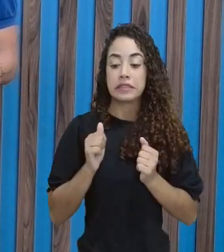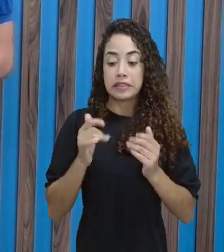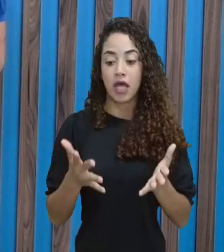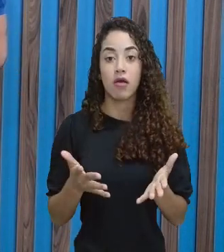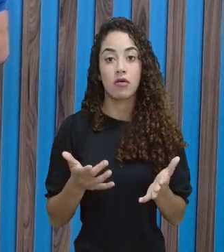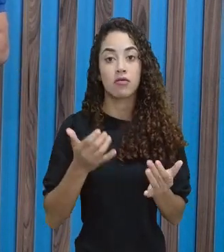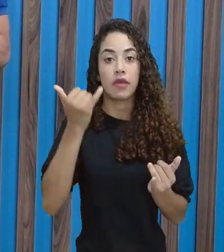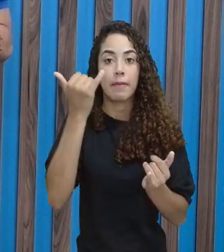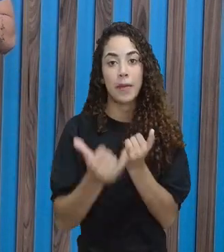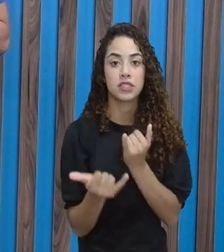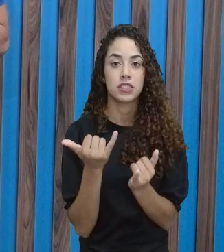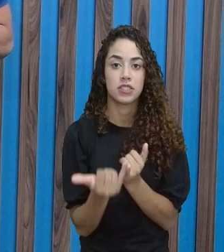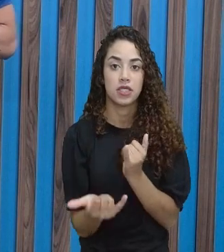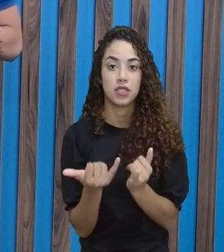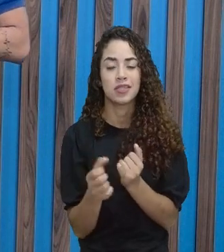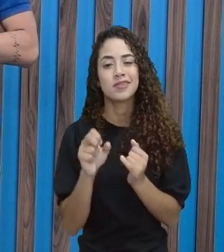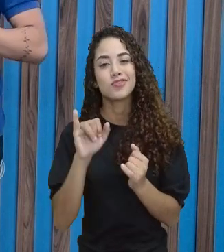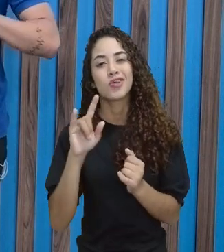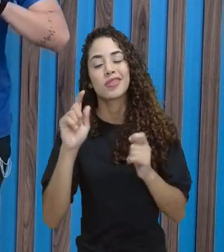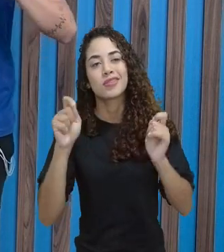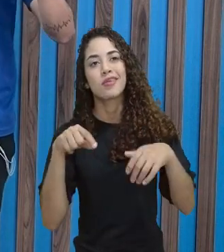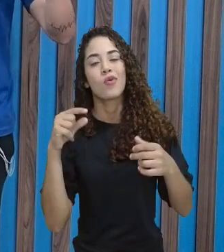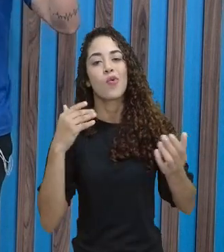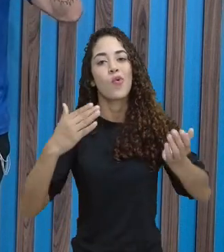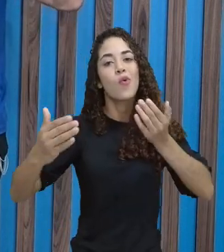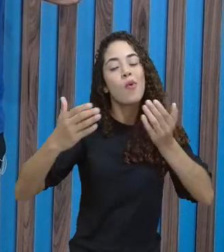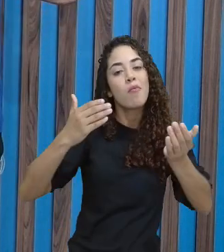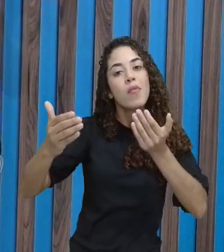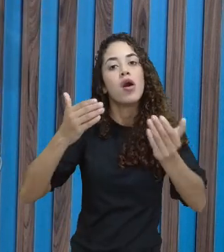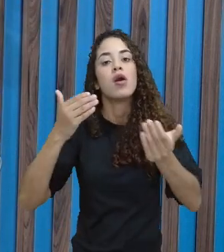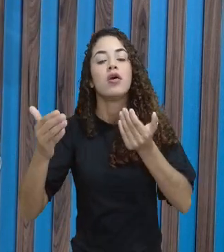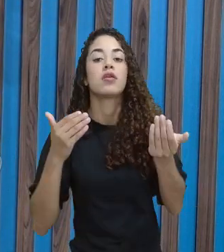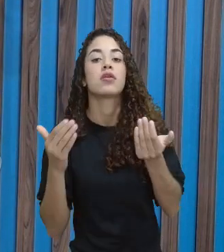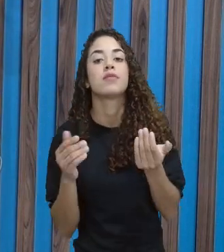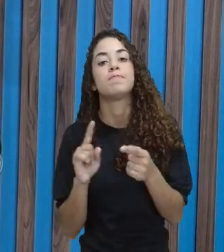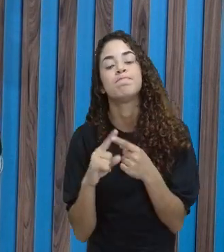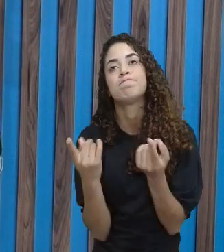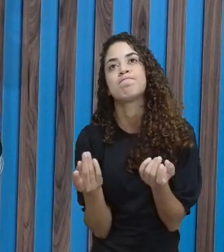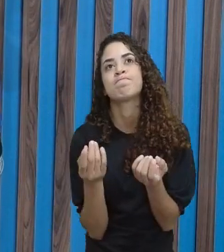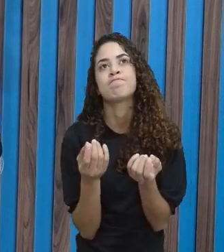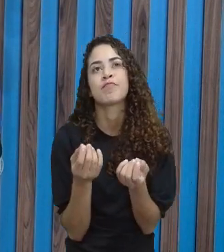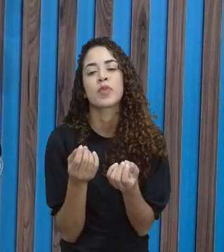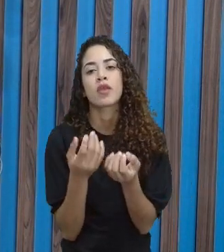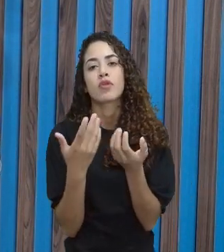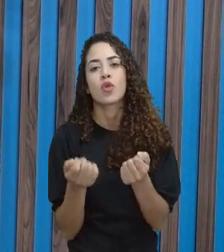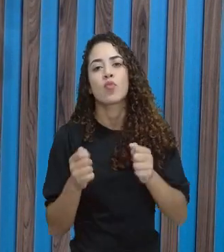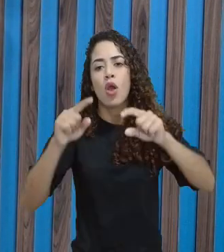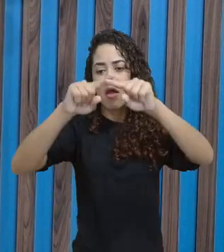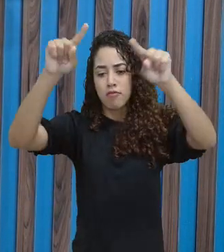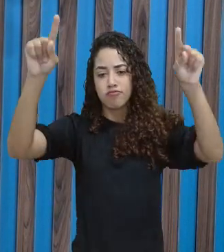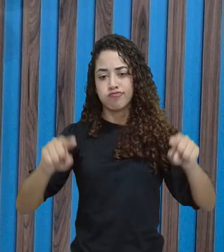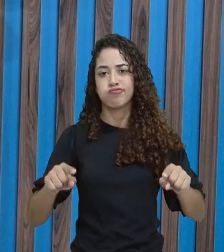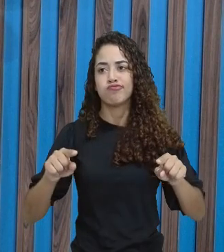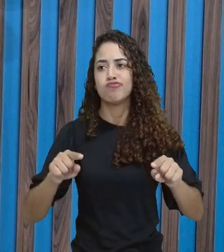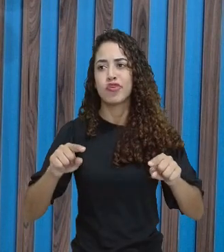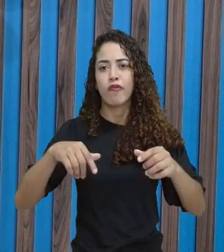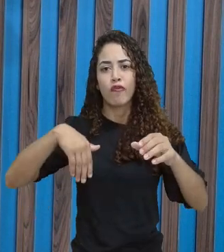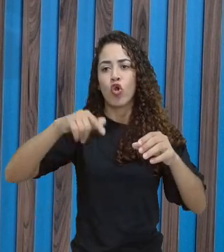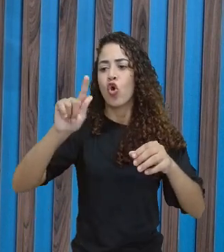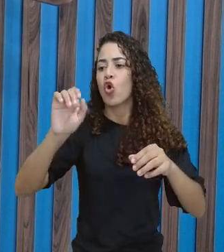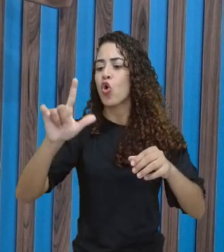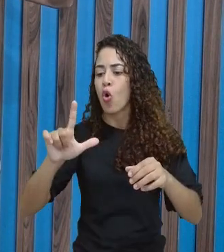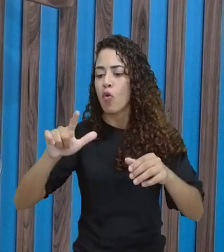mesmo, porque, veja, se a gente comparar, né? Ah, então vamos fazer por gol, né? O que é que tem gol? Futebol tem